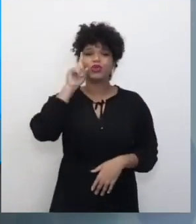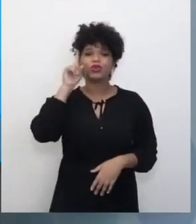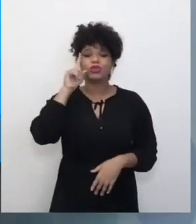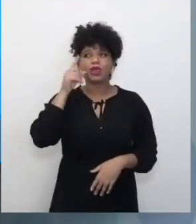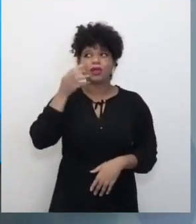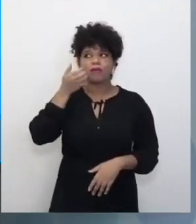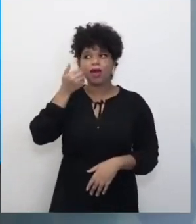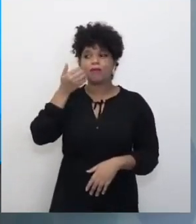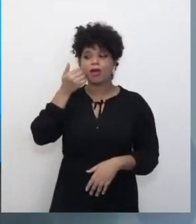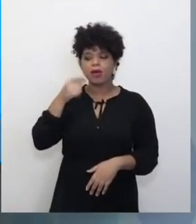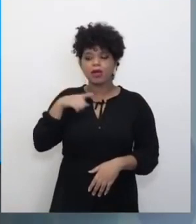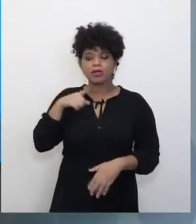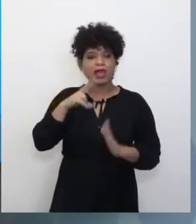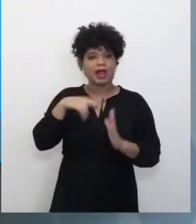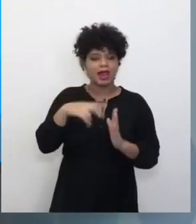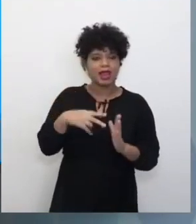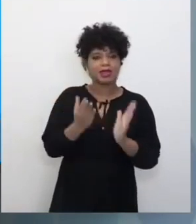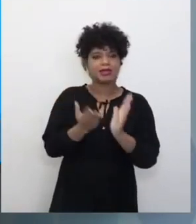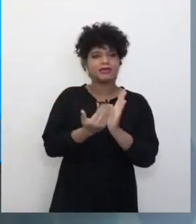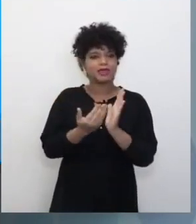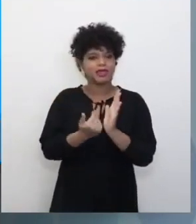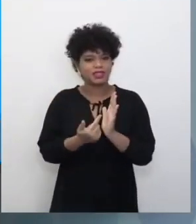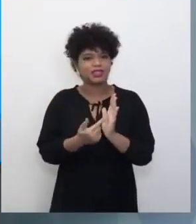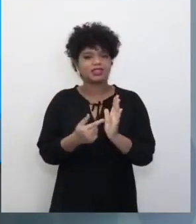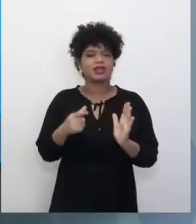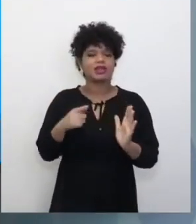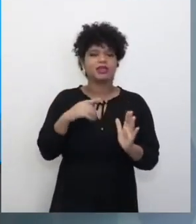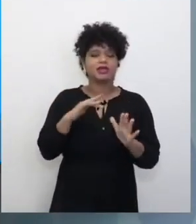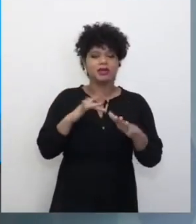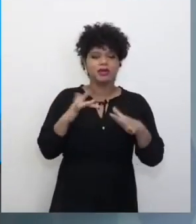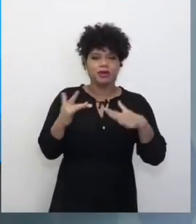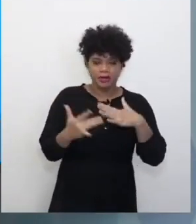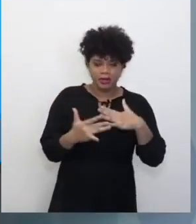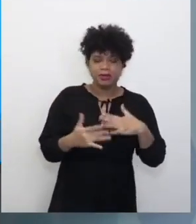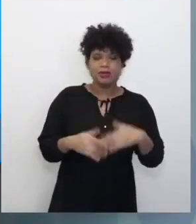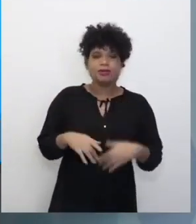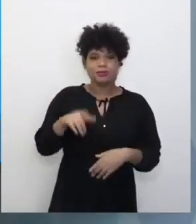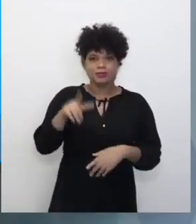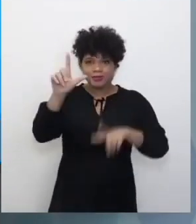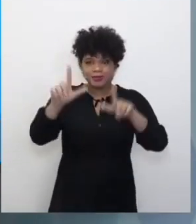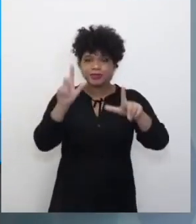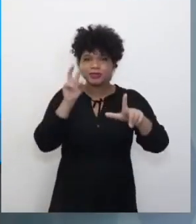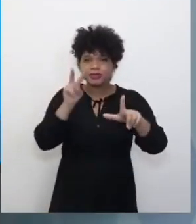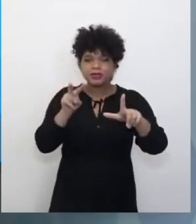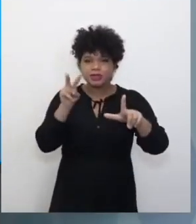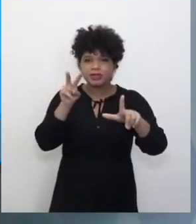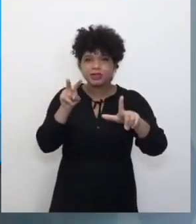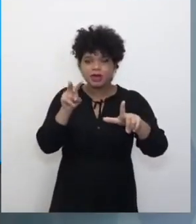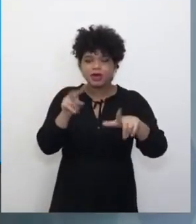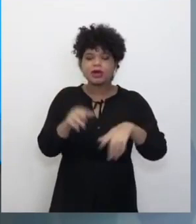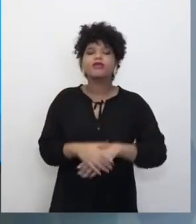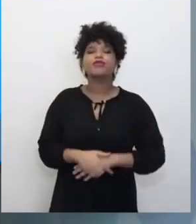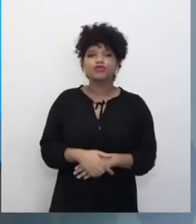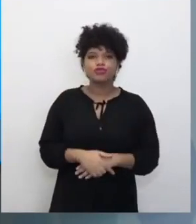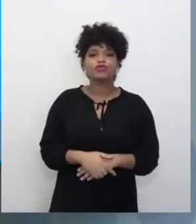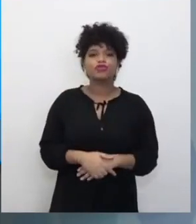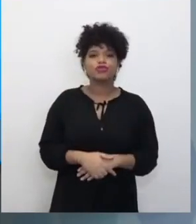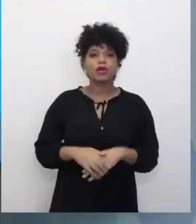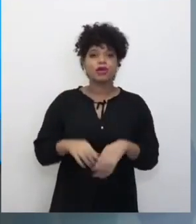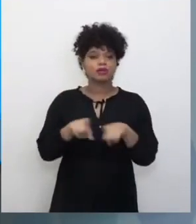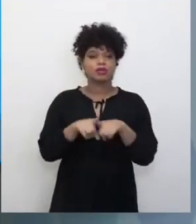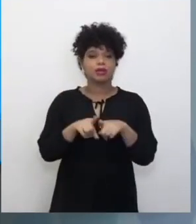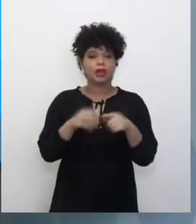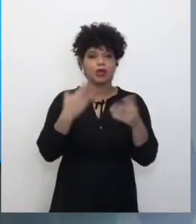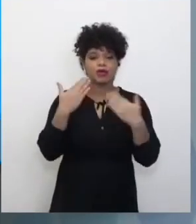Você lê livros, você lê revistas, você acessa a rede social, assiste a TV, participa de conversa com os amigos ou em